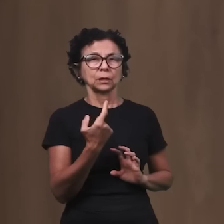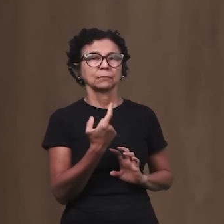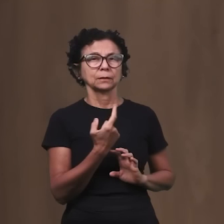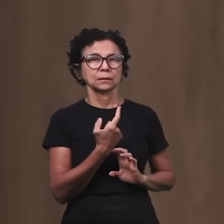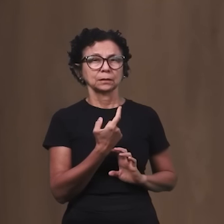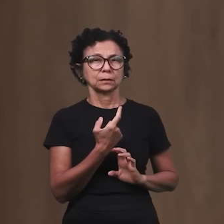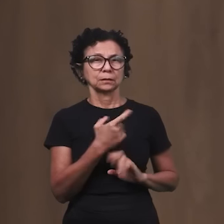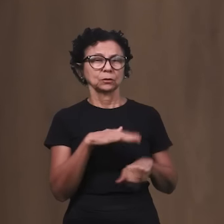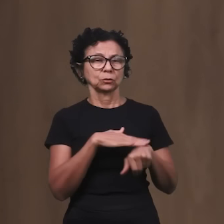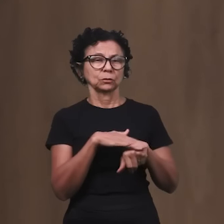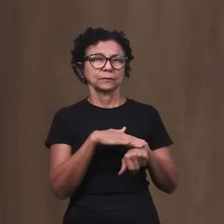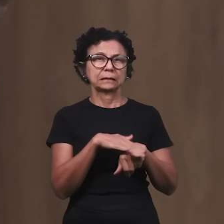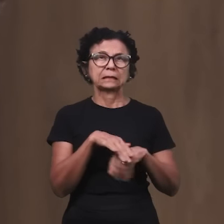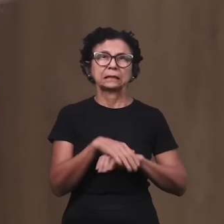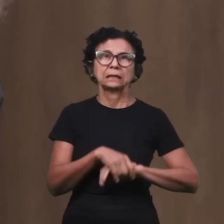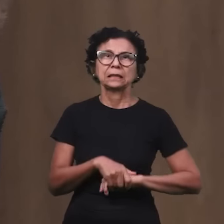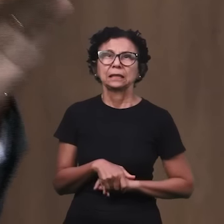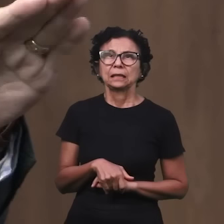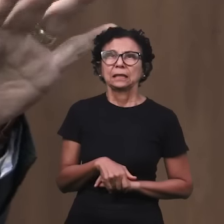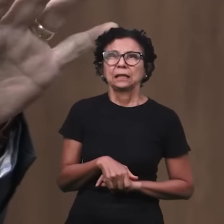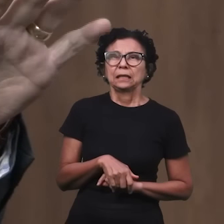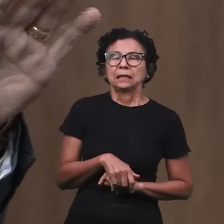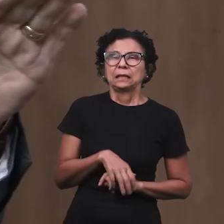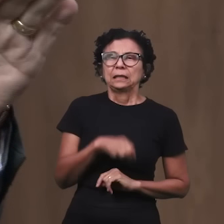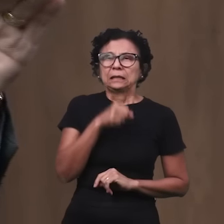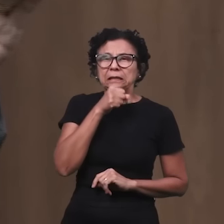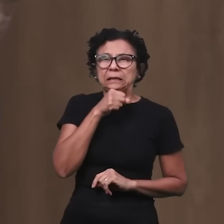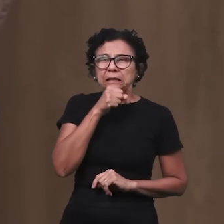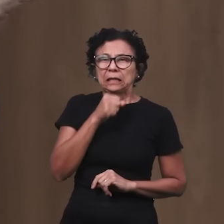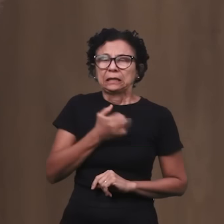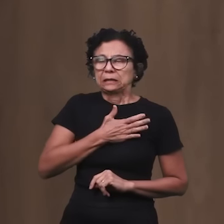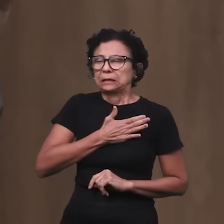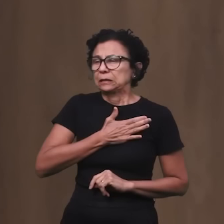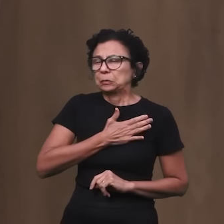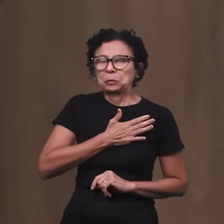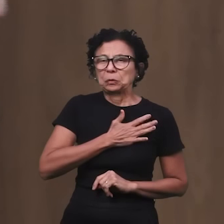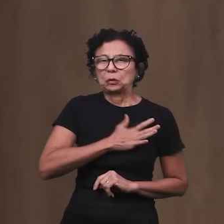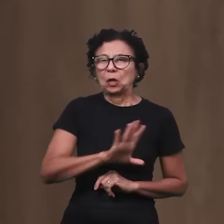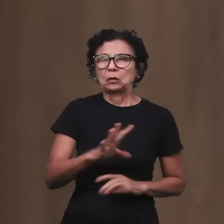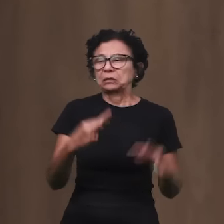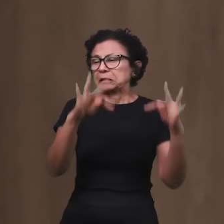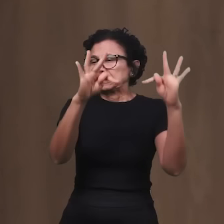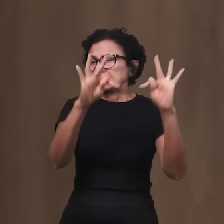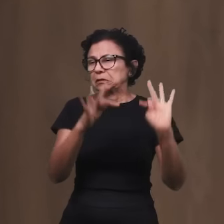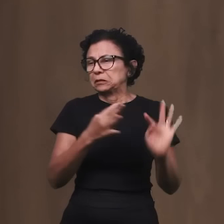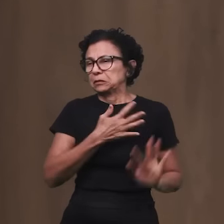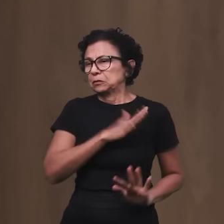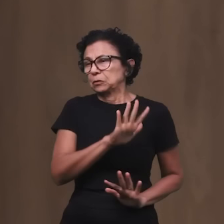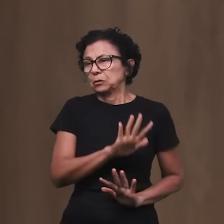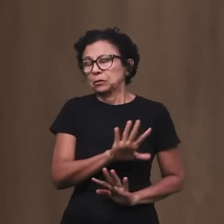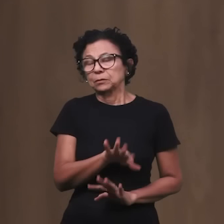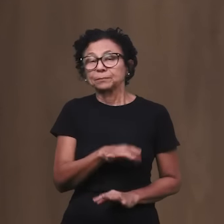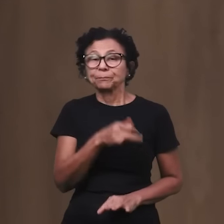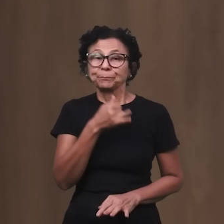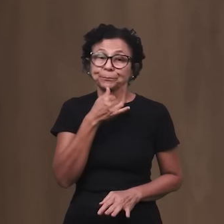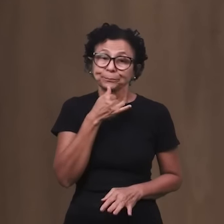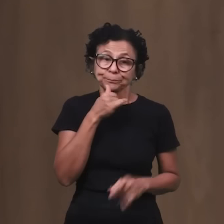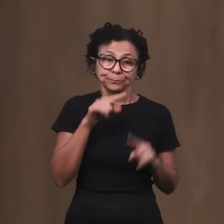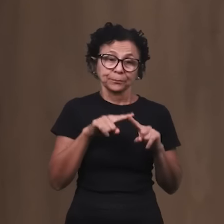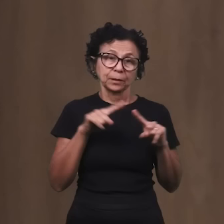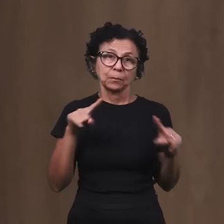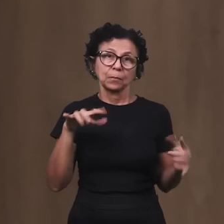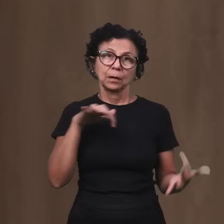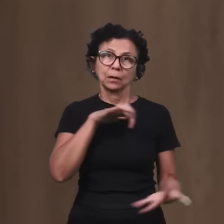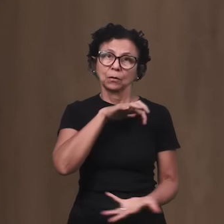idosos, não quero entrar nesse meio que eu não gosto da tecnologia. Infelizmente, o mundo está